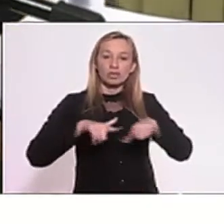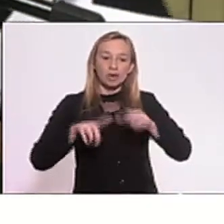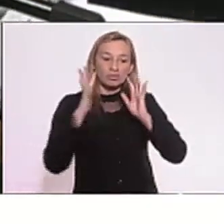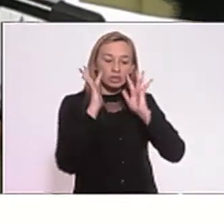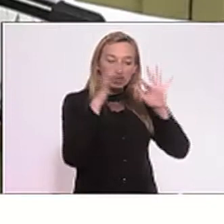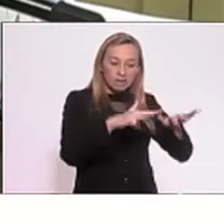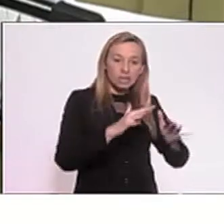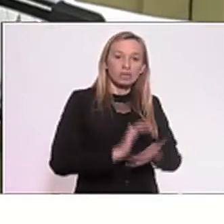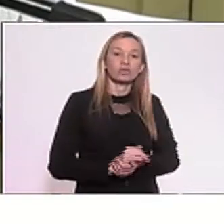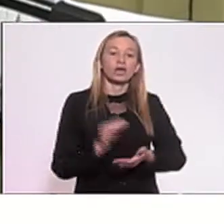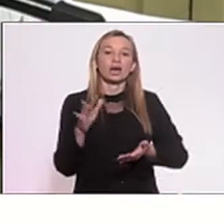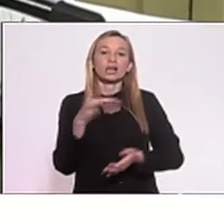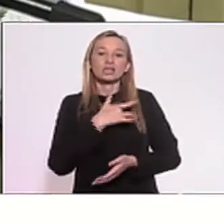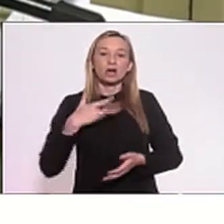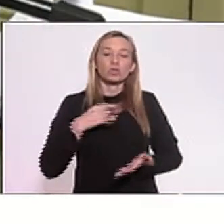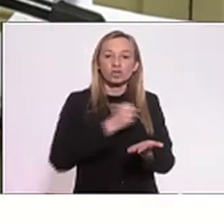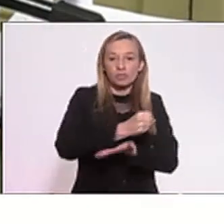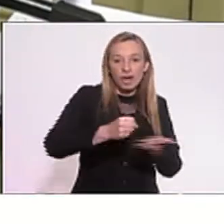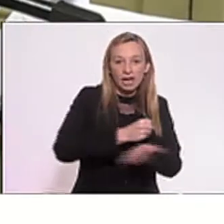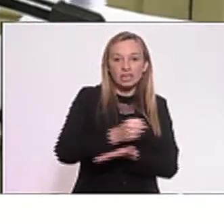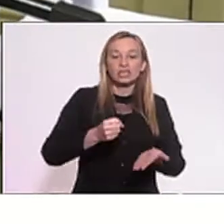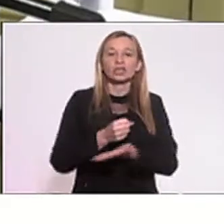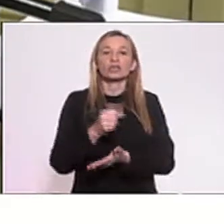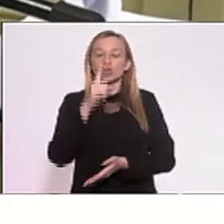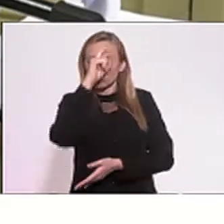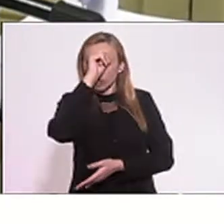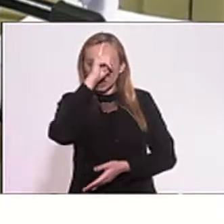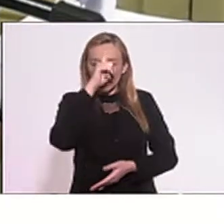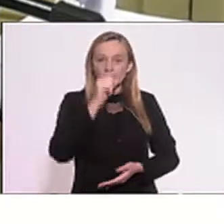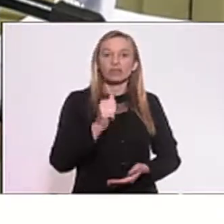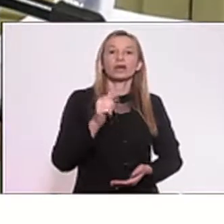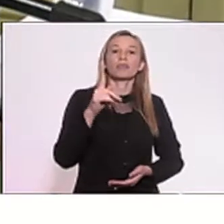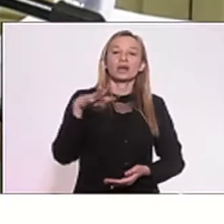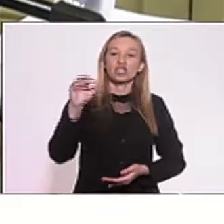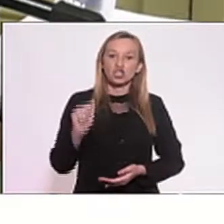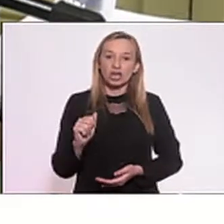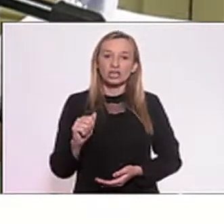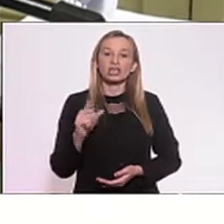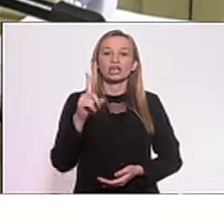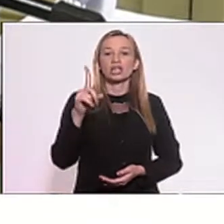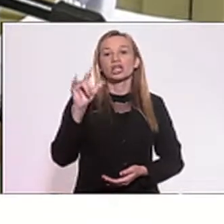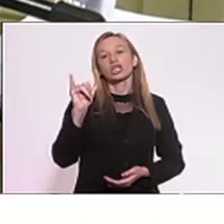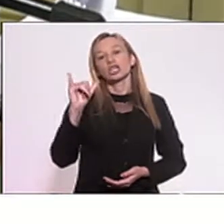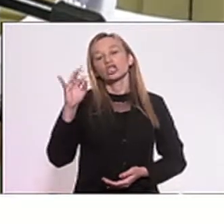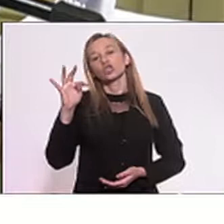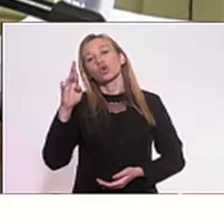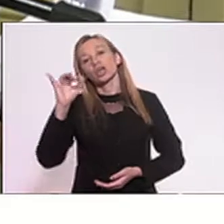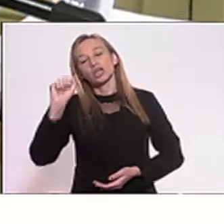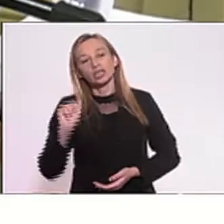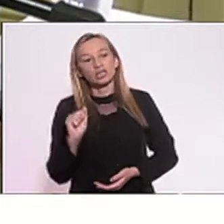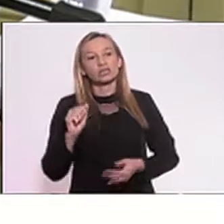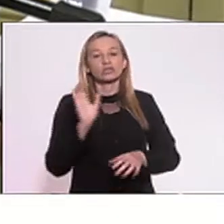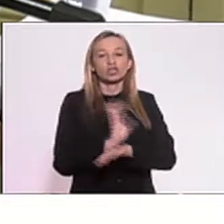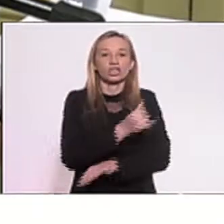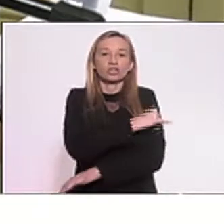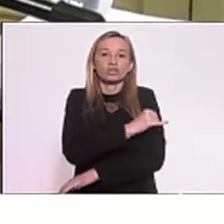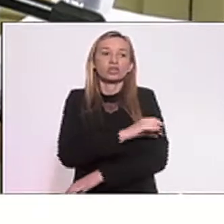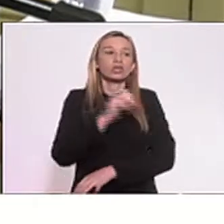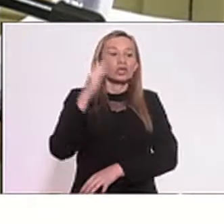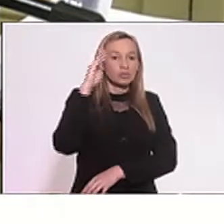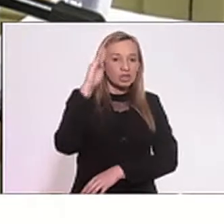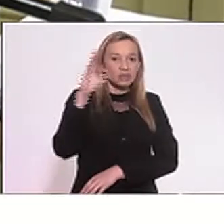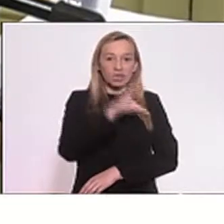atenção à saúde básica hospitalar na Baixada Litorânea do Estado do Rio de Janeiro, especialmente no município de Cabo